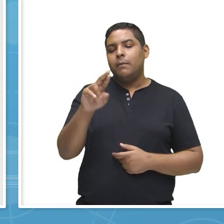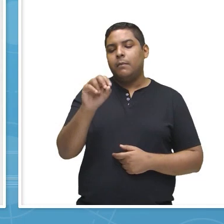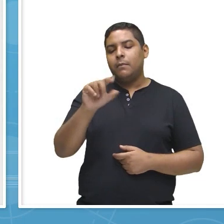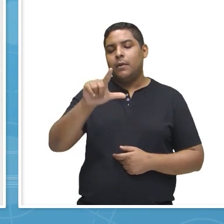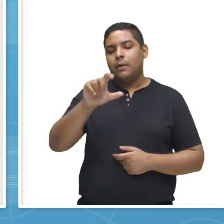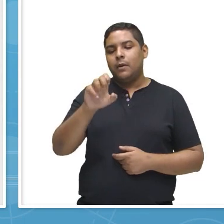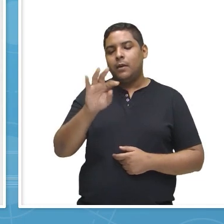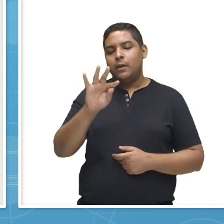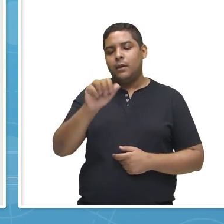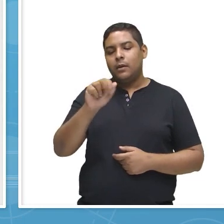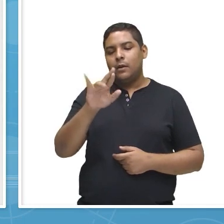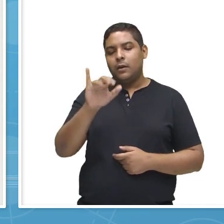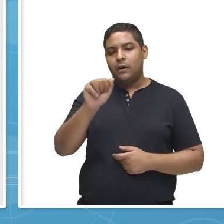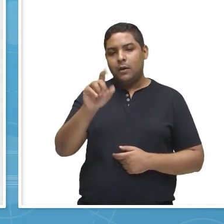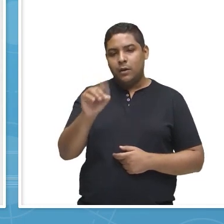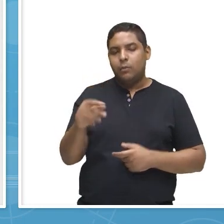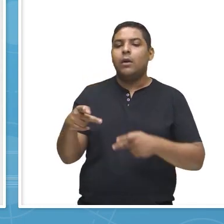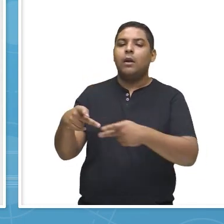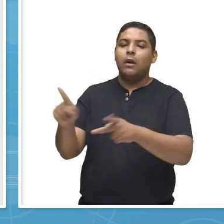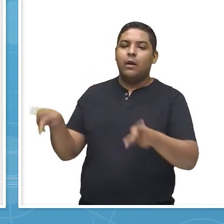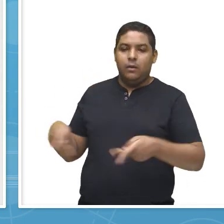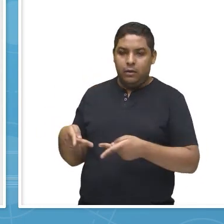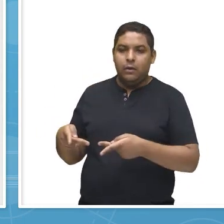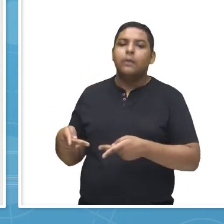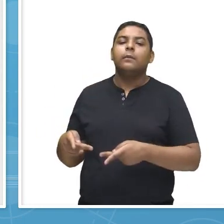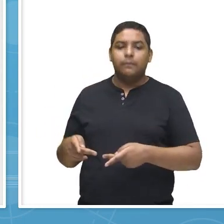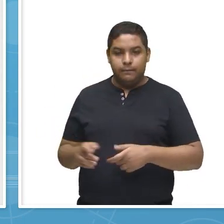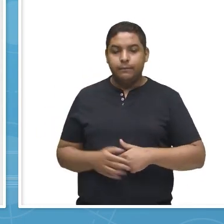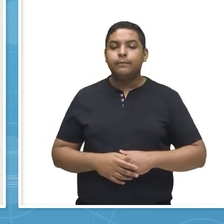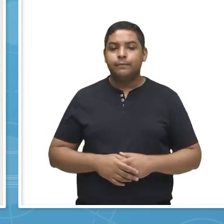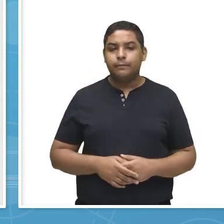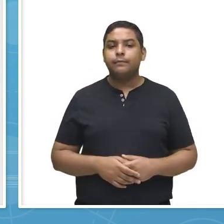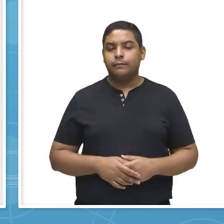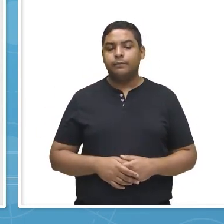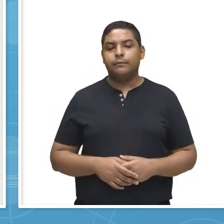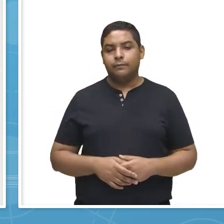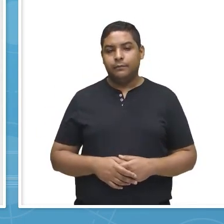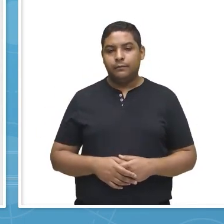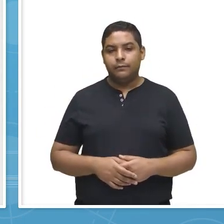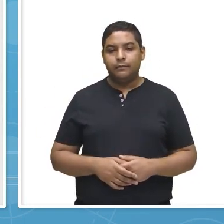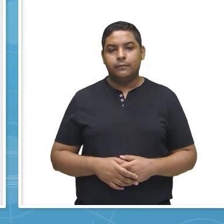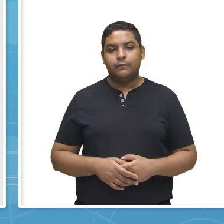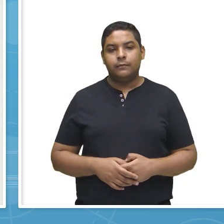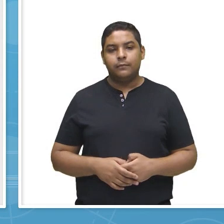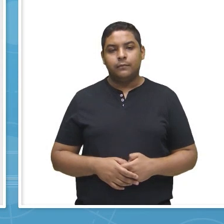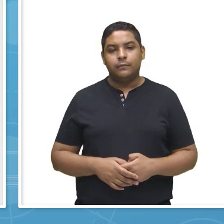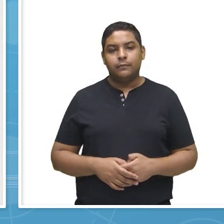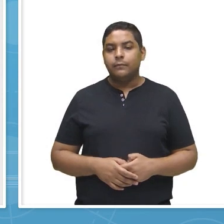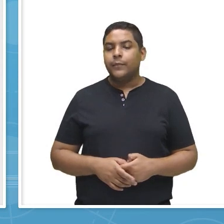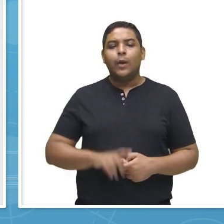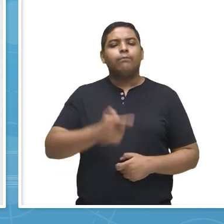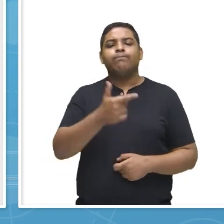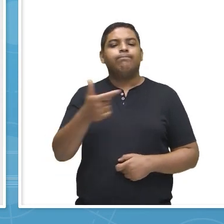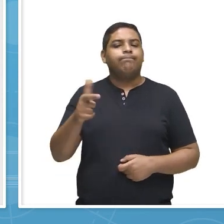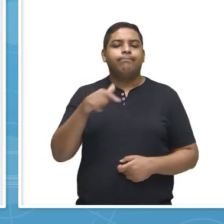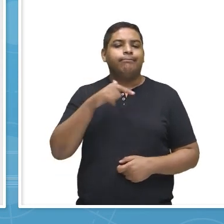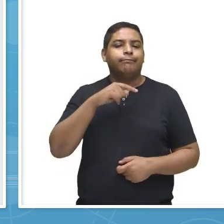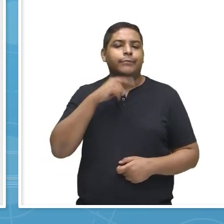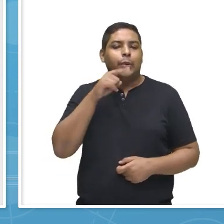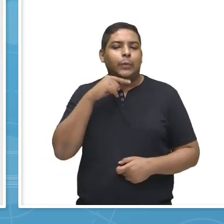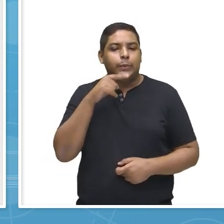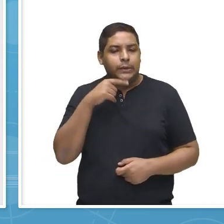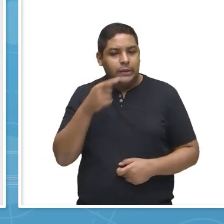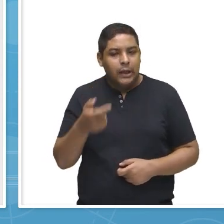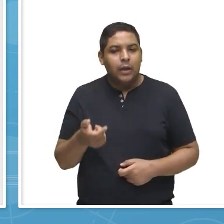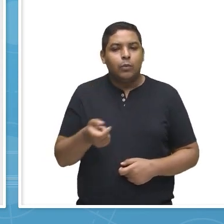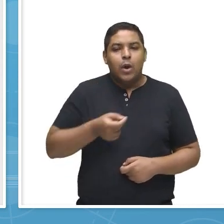de proletariado. O proletariado, como ele não possui o capital, né, o dinheiro, como